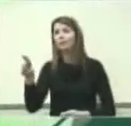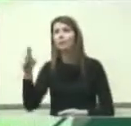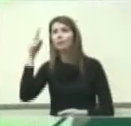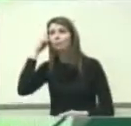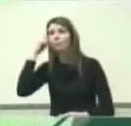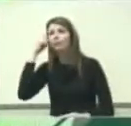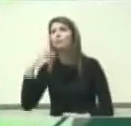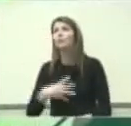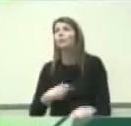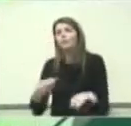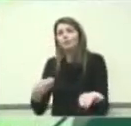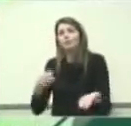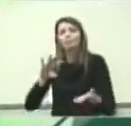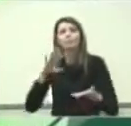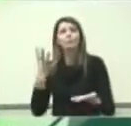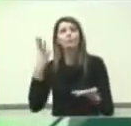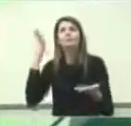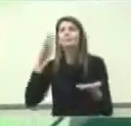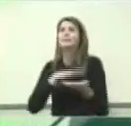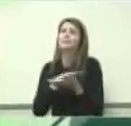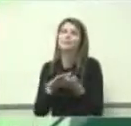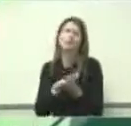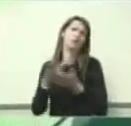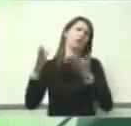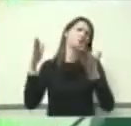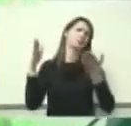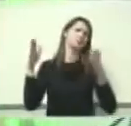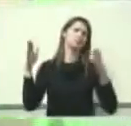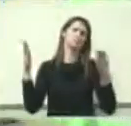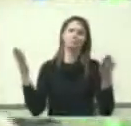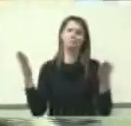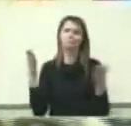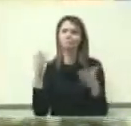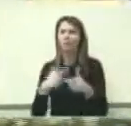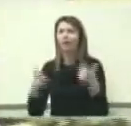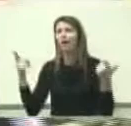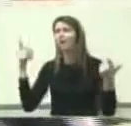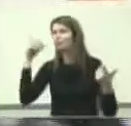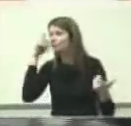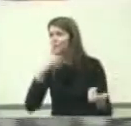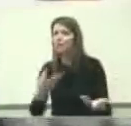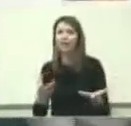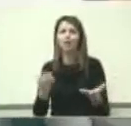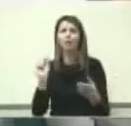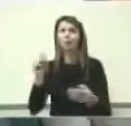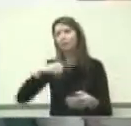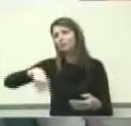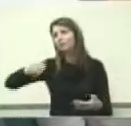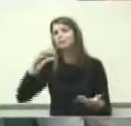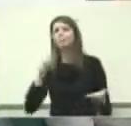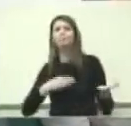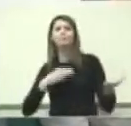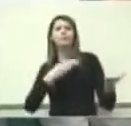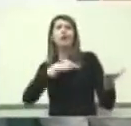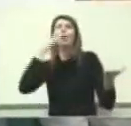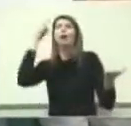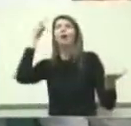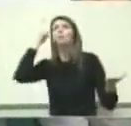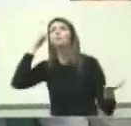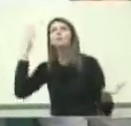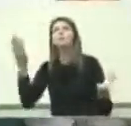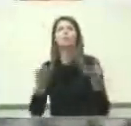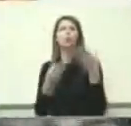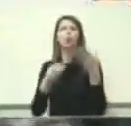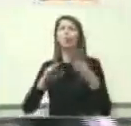para sua filha não está acontecendo o vento é contrário aquilo que você desejou para o seu ministério aquilo que você desejar o ser